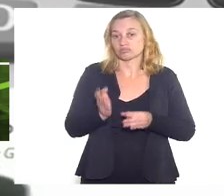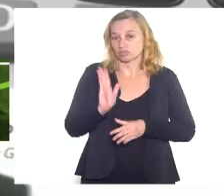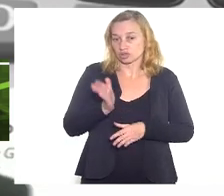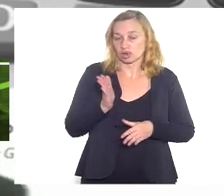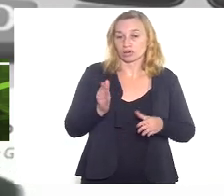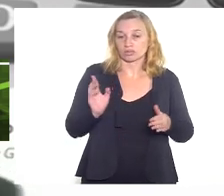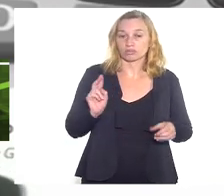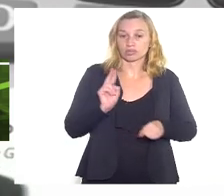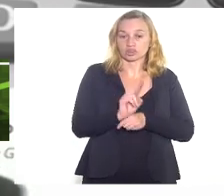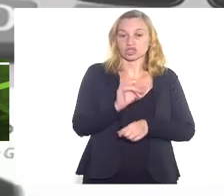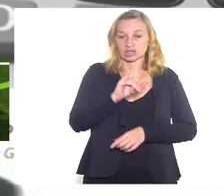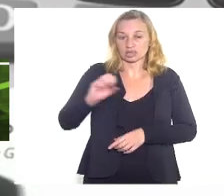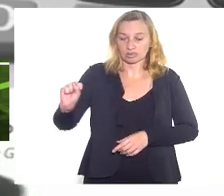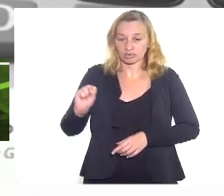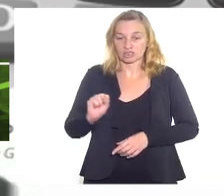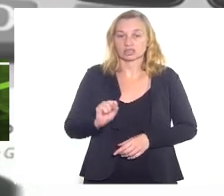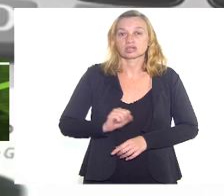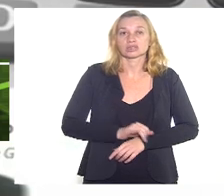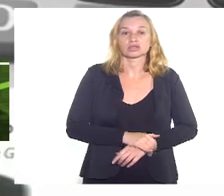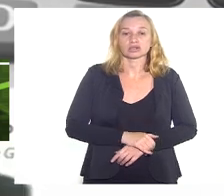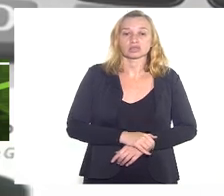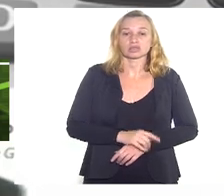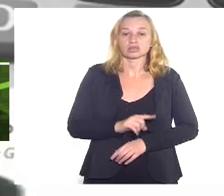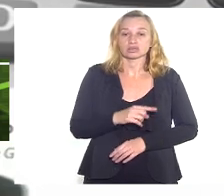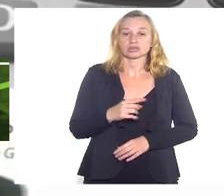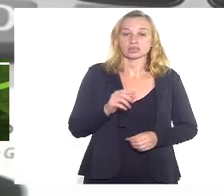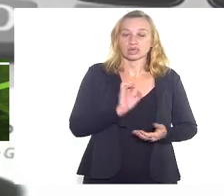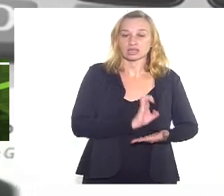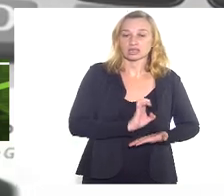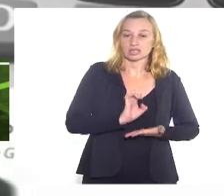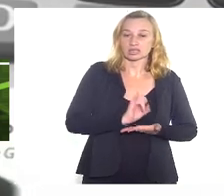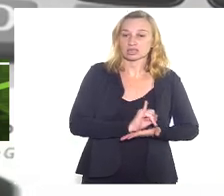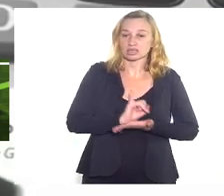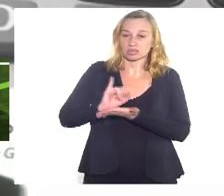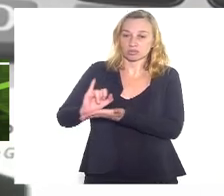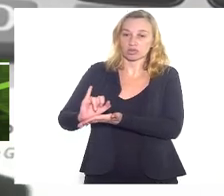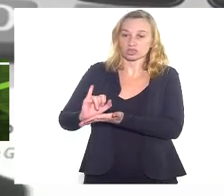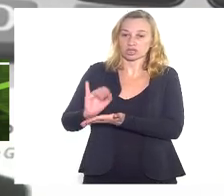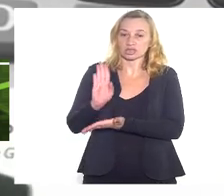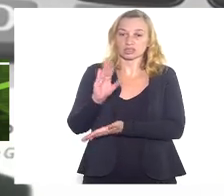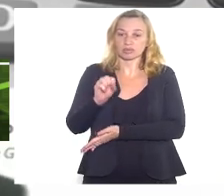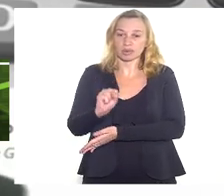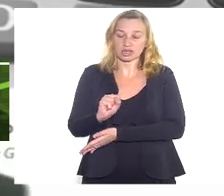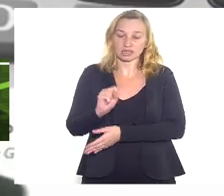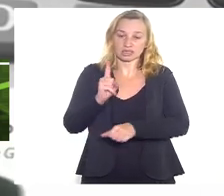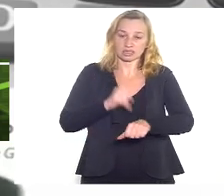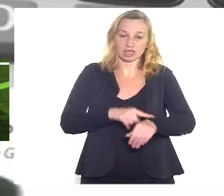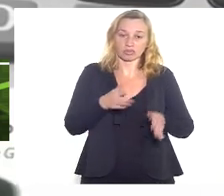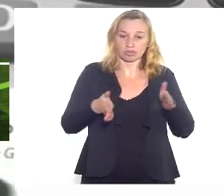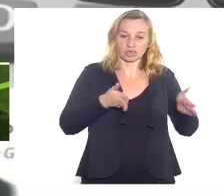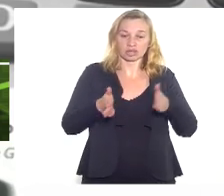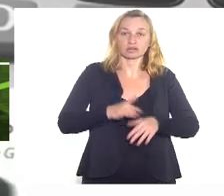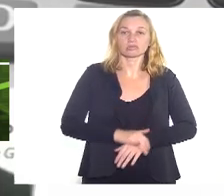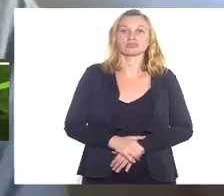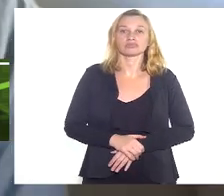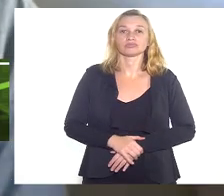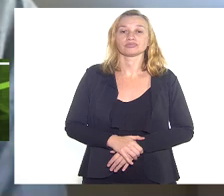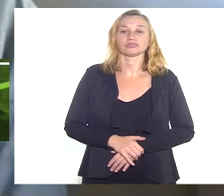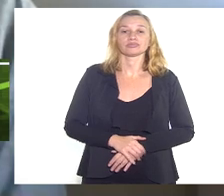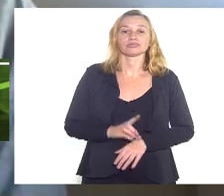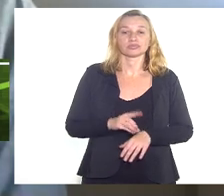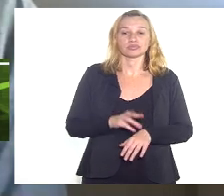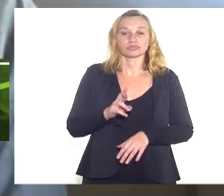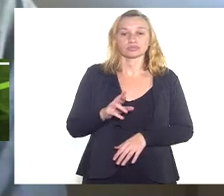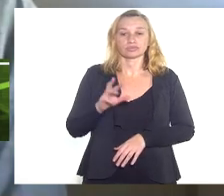resguardando do ICMS estas importações de bens temporários. Doutor